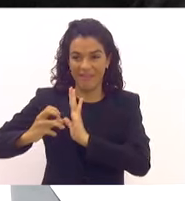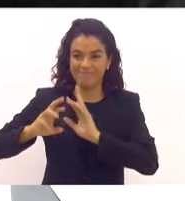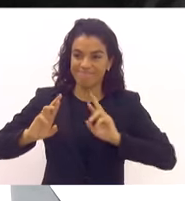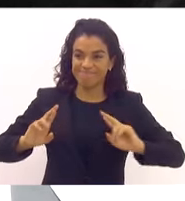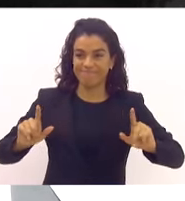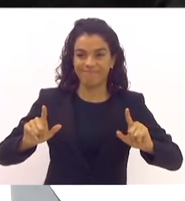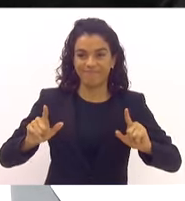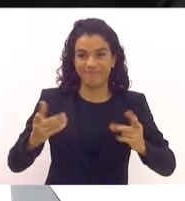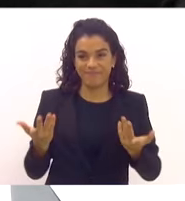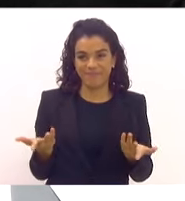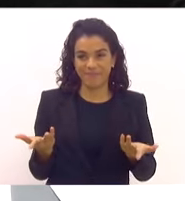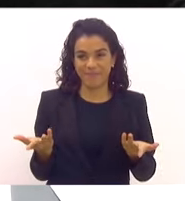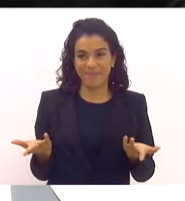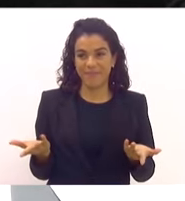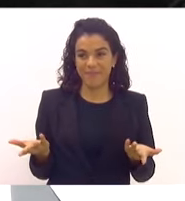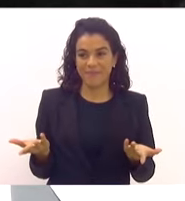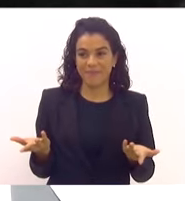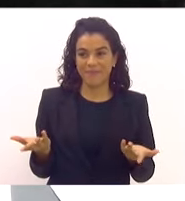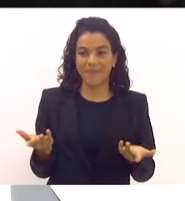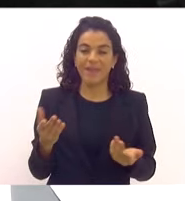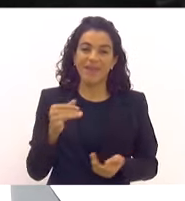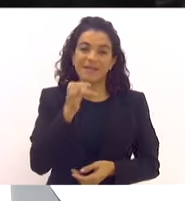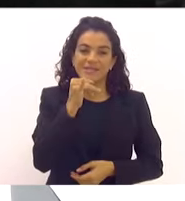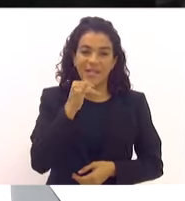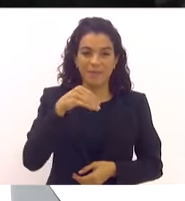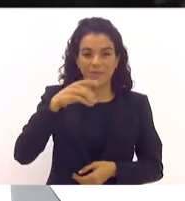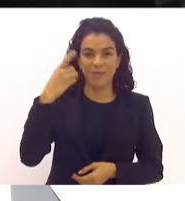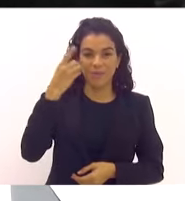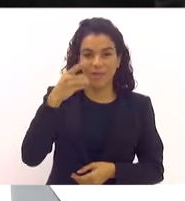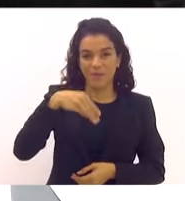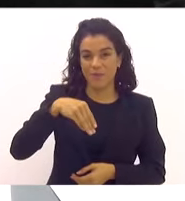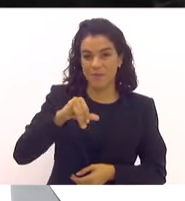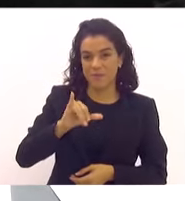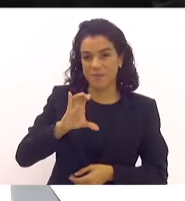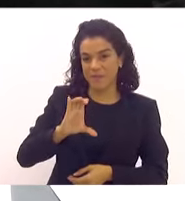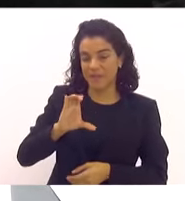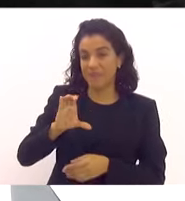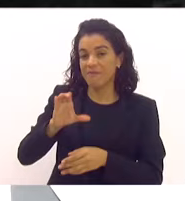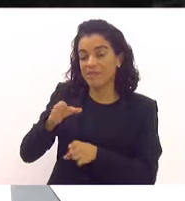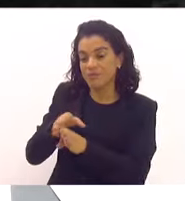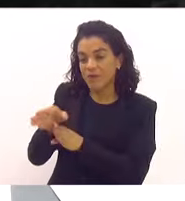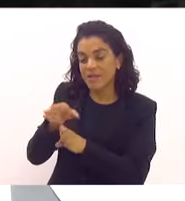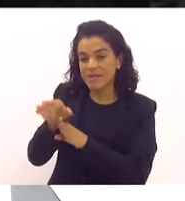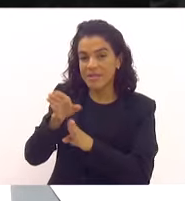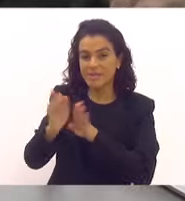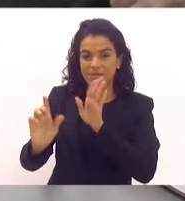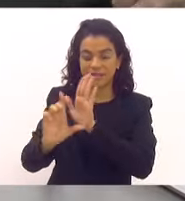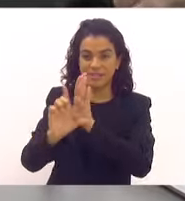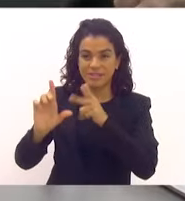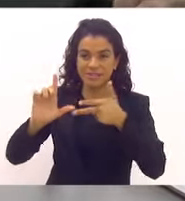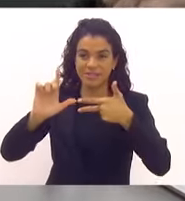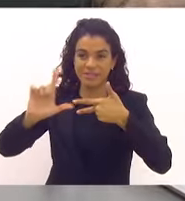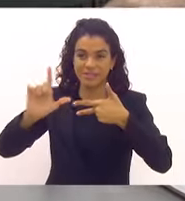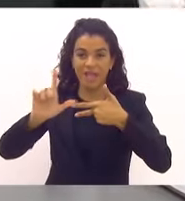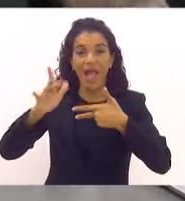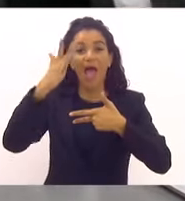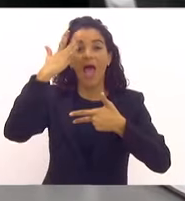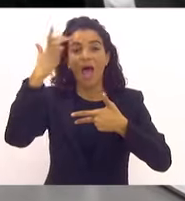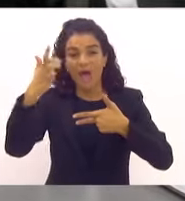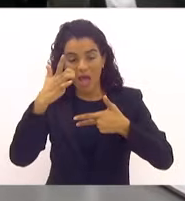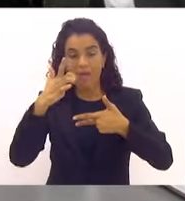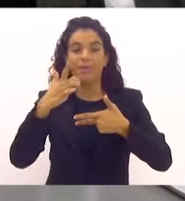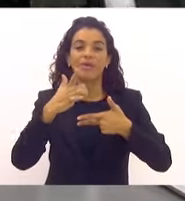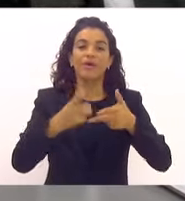pô, se, então o MIC faz uma indicação legislativa. No dia seguinte, eu entro com um projeto de